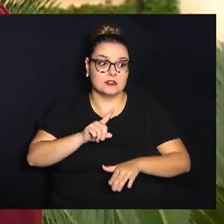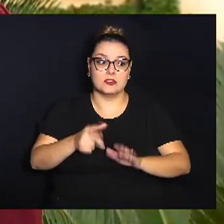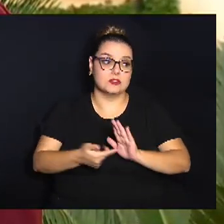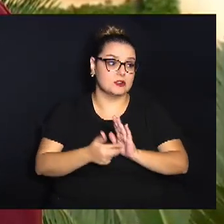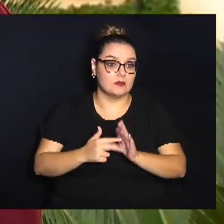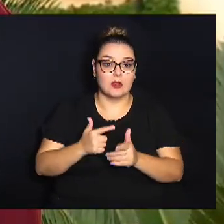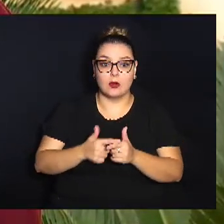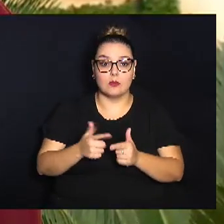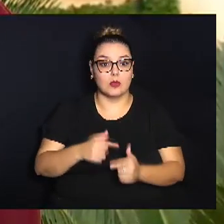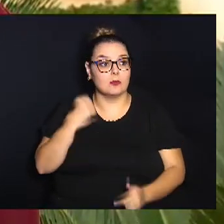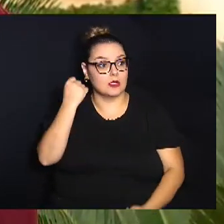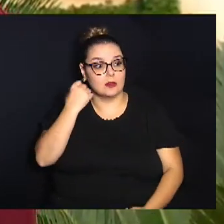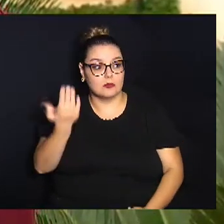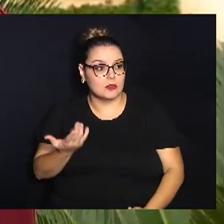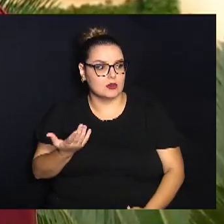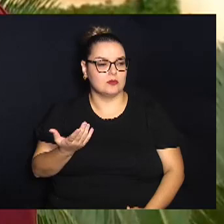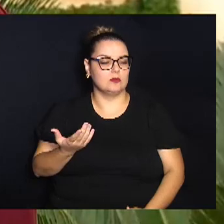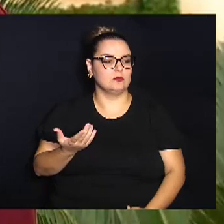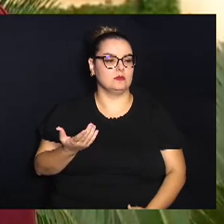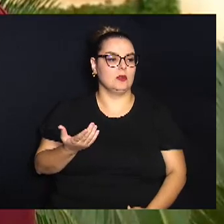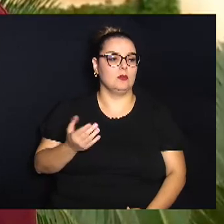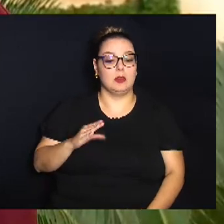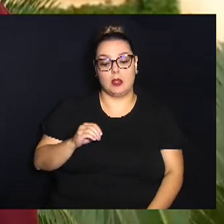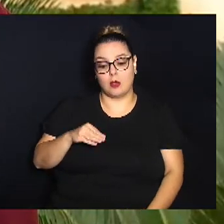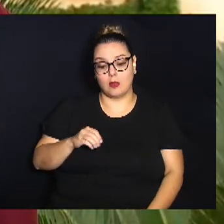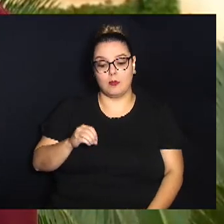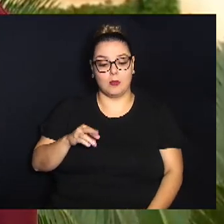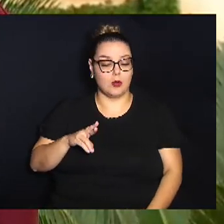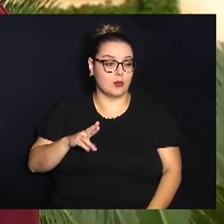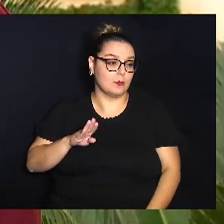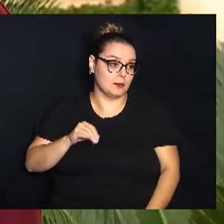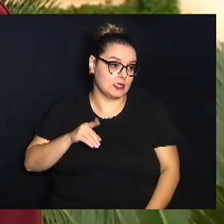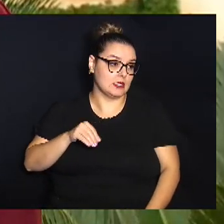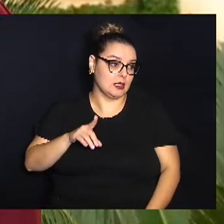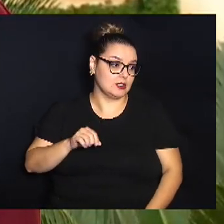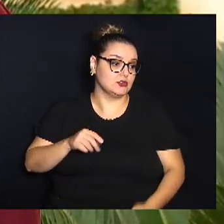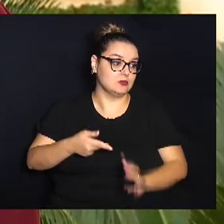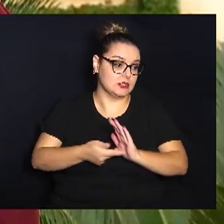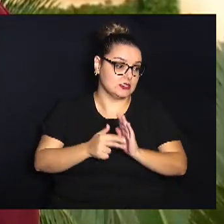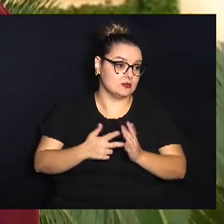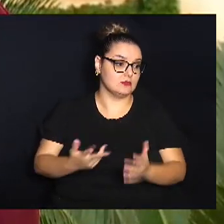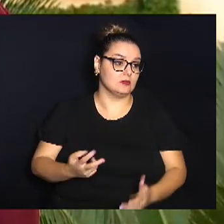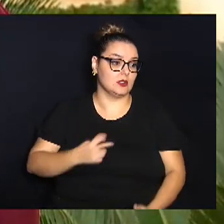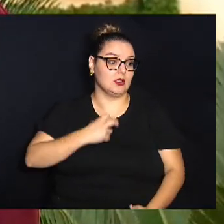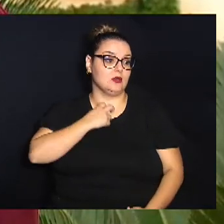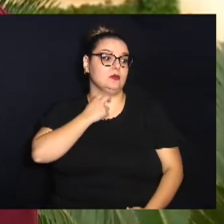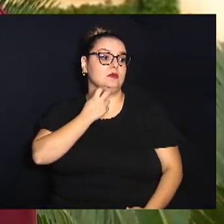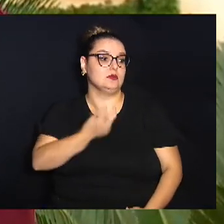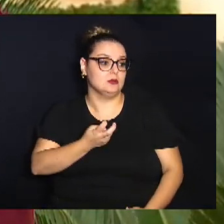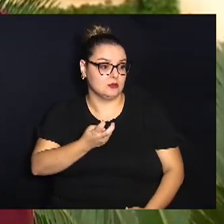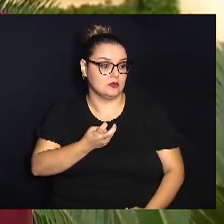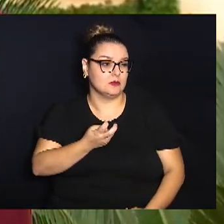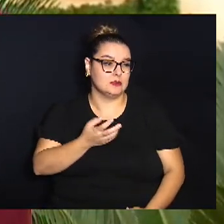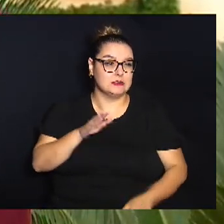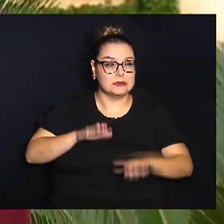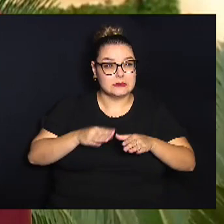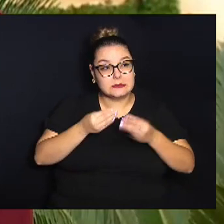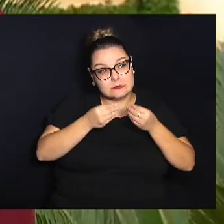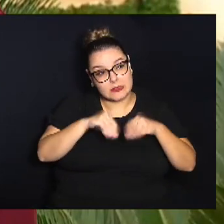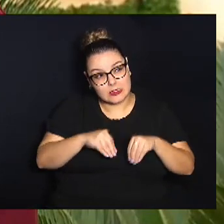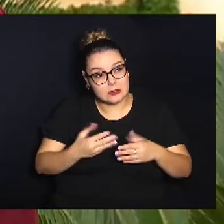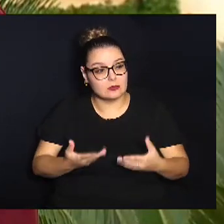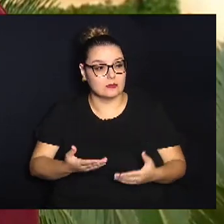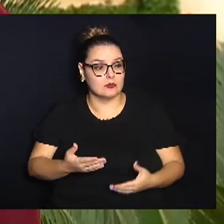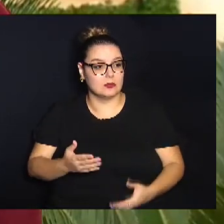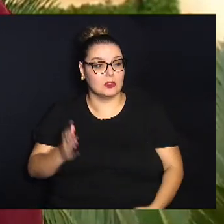problema grave, uma comorbidade, mas significa uma voz mais prejudicada pelo próprio